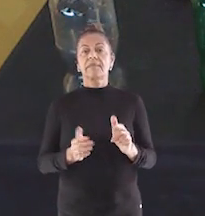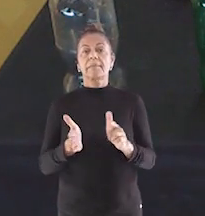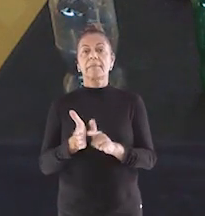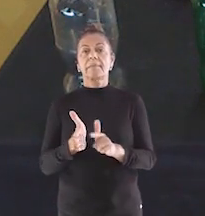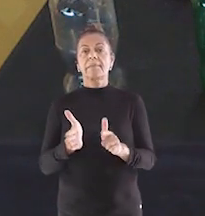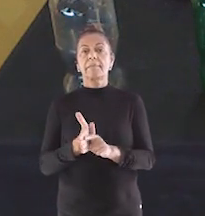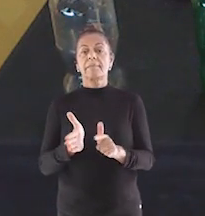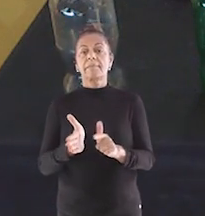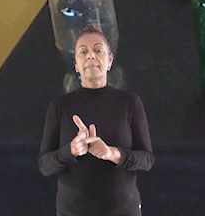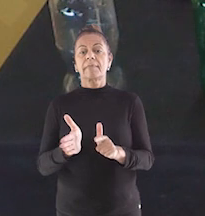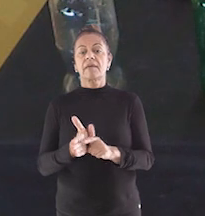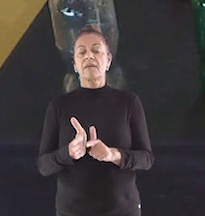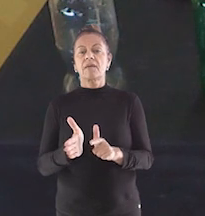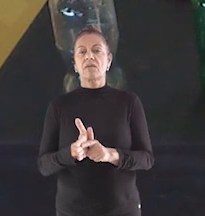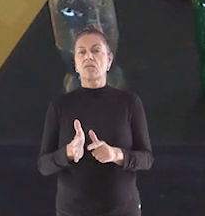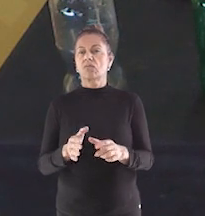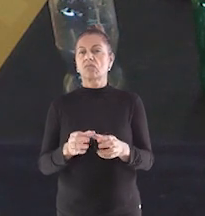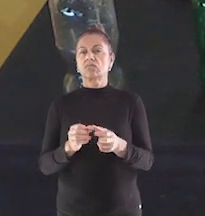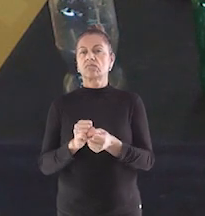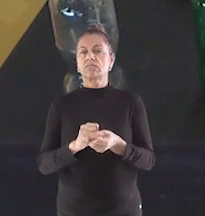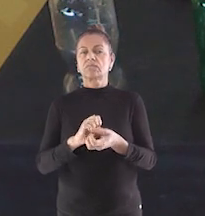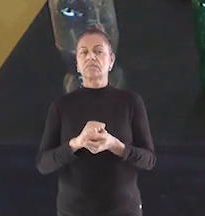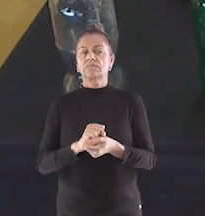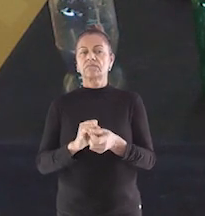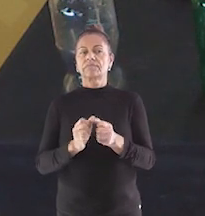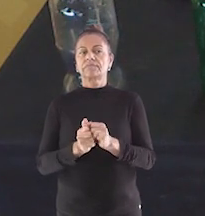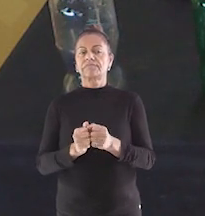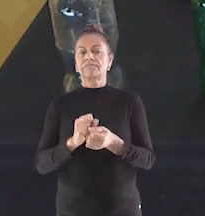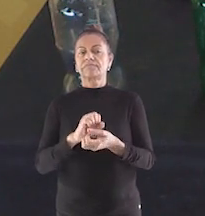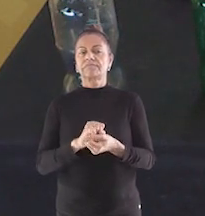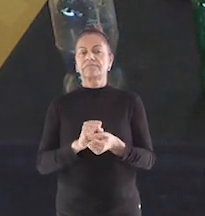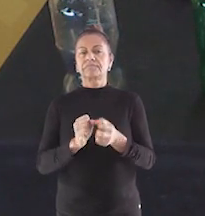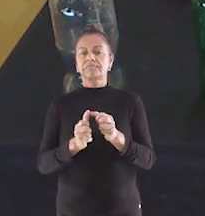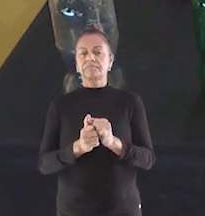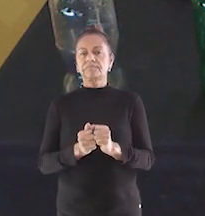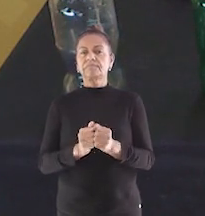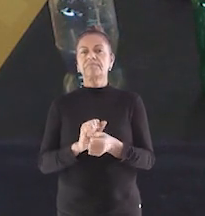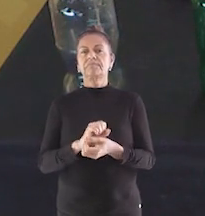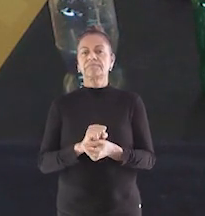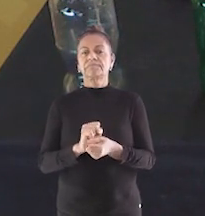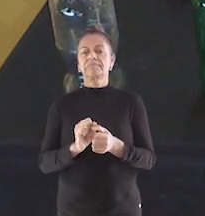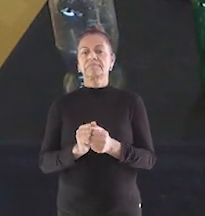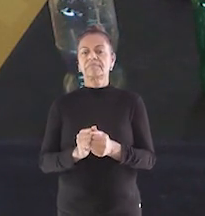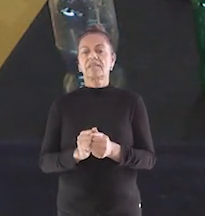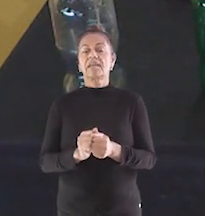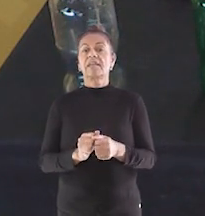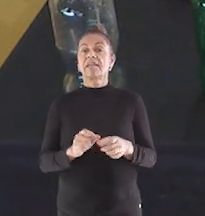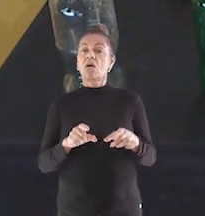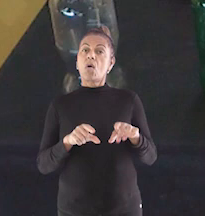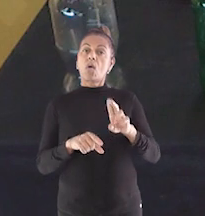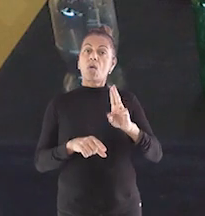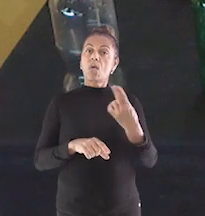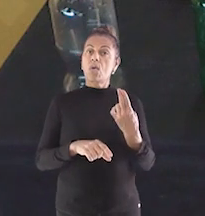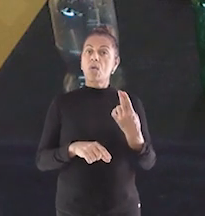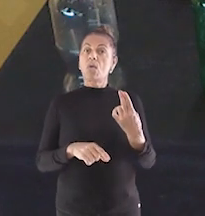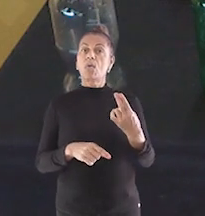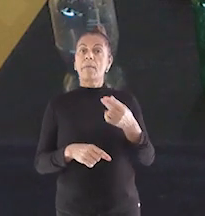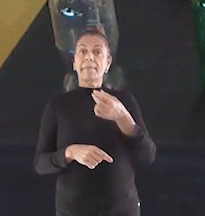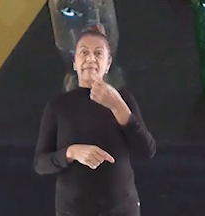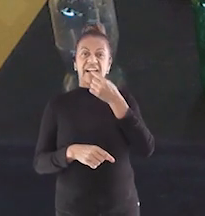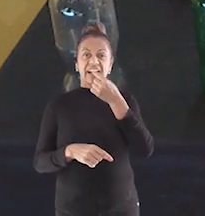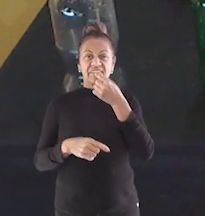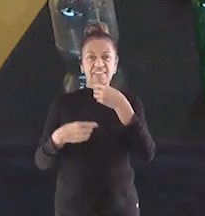ou usar papel que você não precisa mais, ou ainda